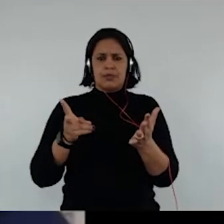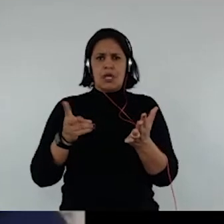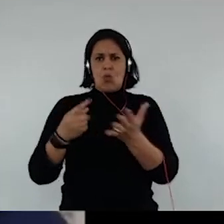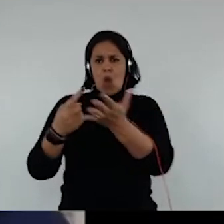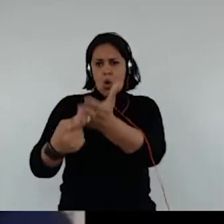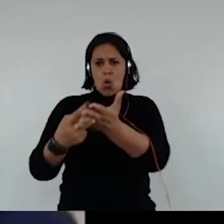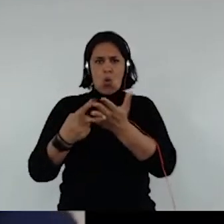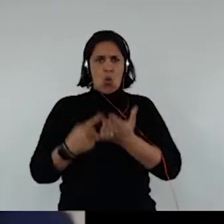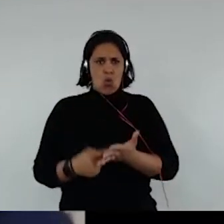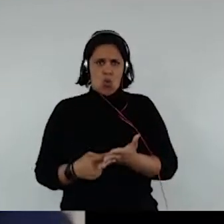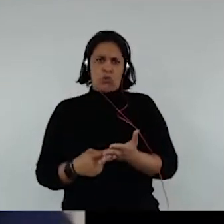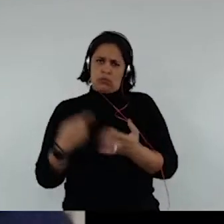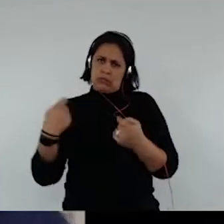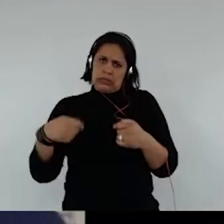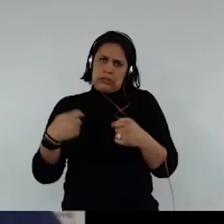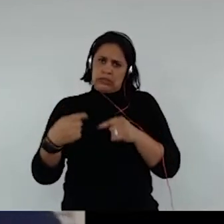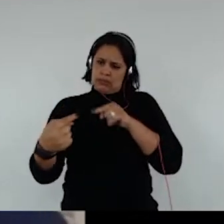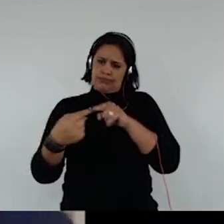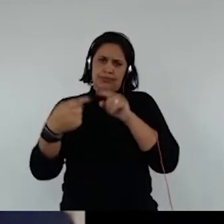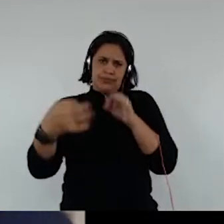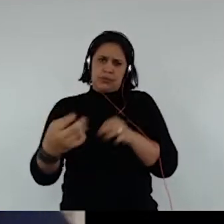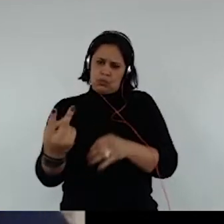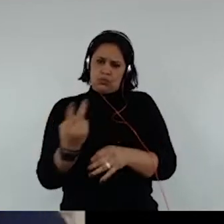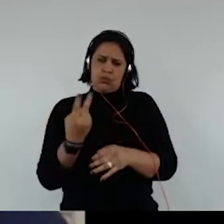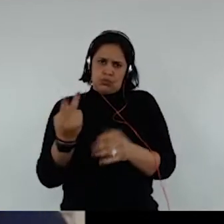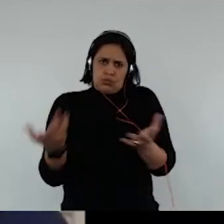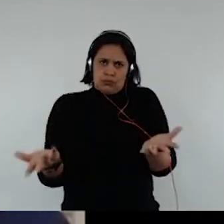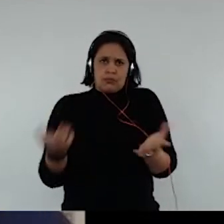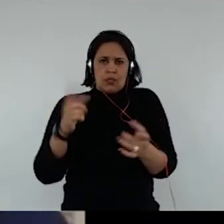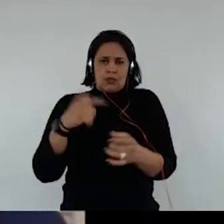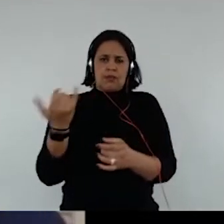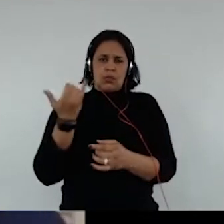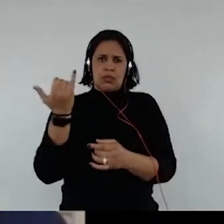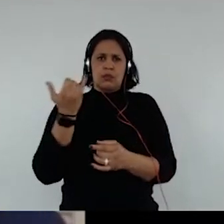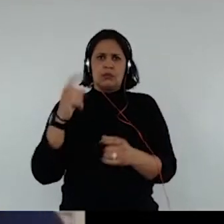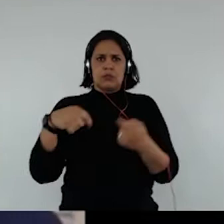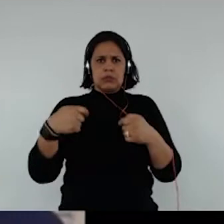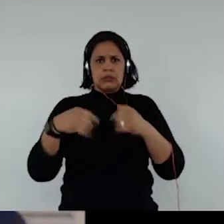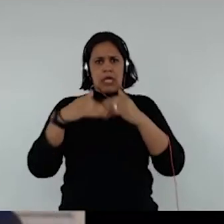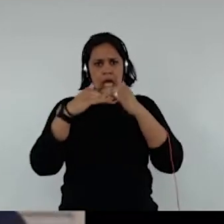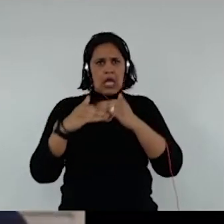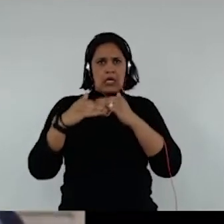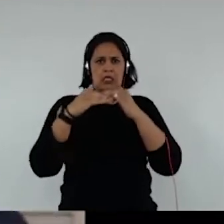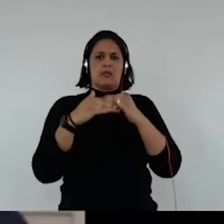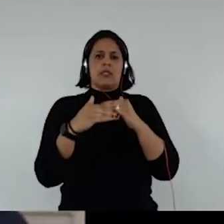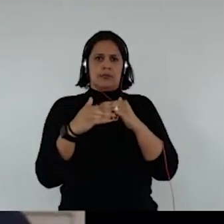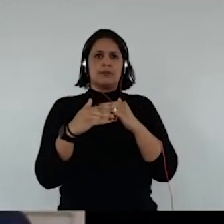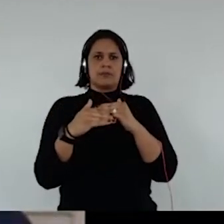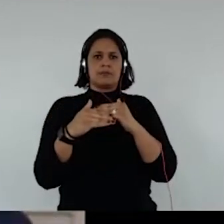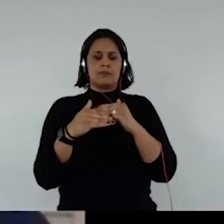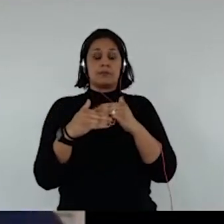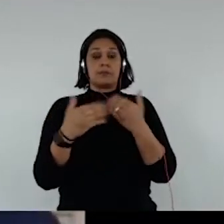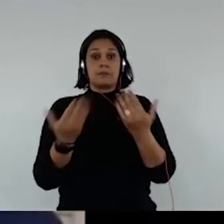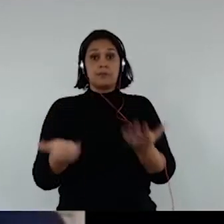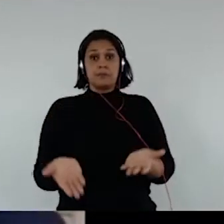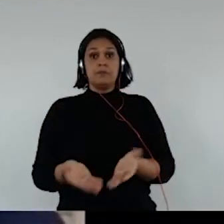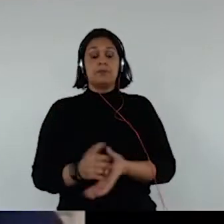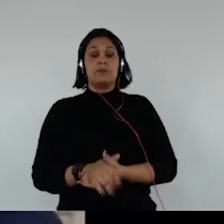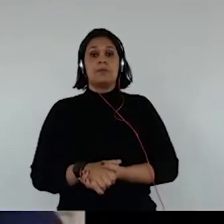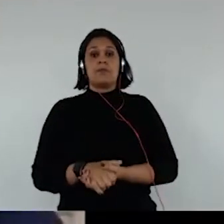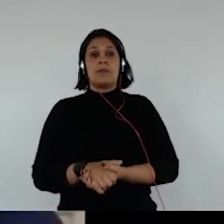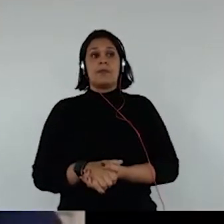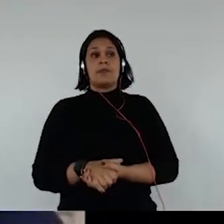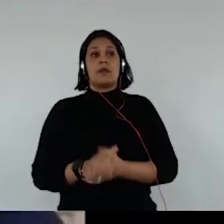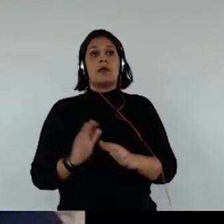ser útil e justa para todo mundo, e por isso a importância do equilíbrio das contraprestações e prestações.